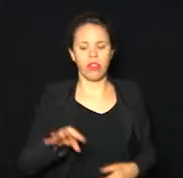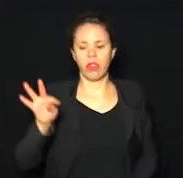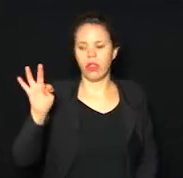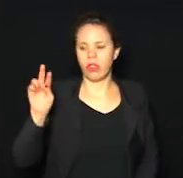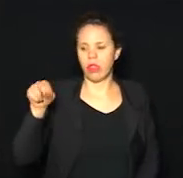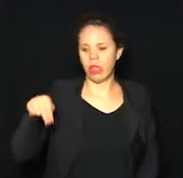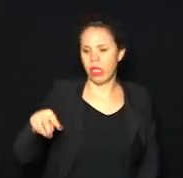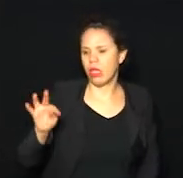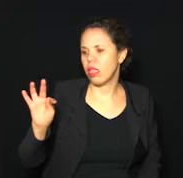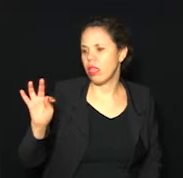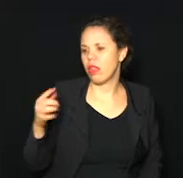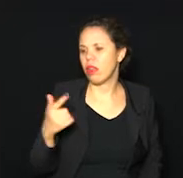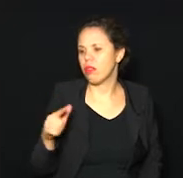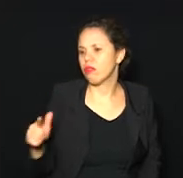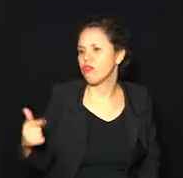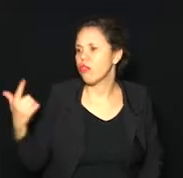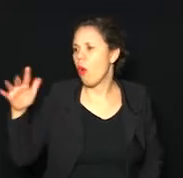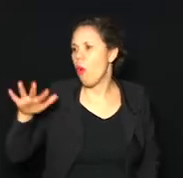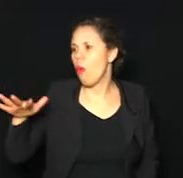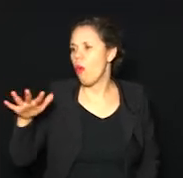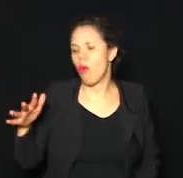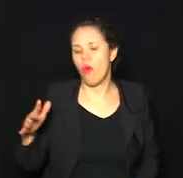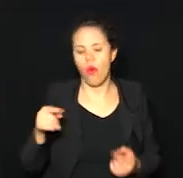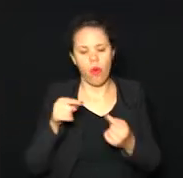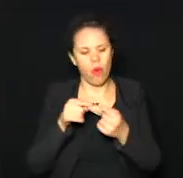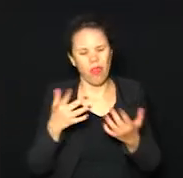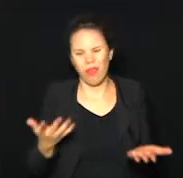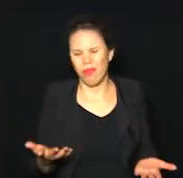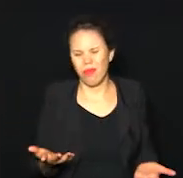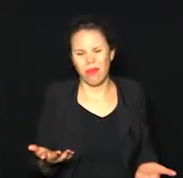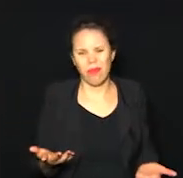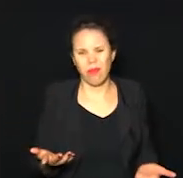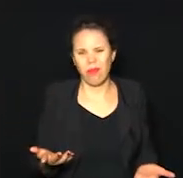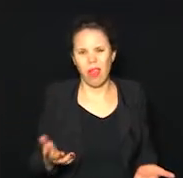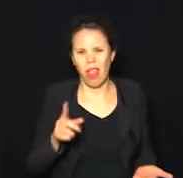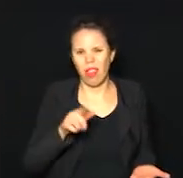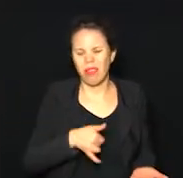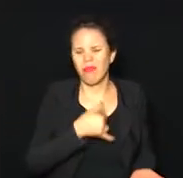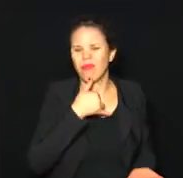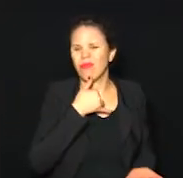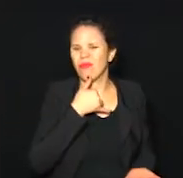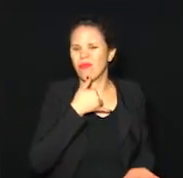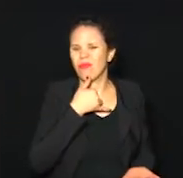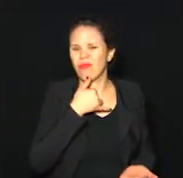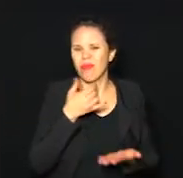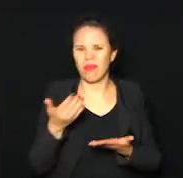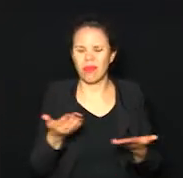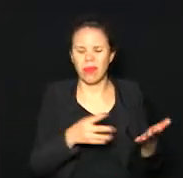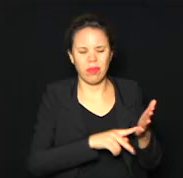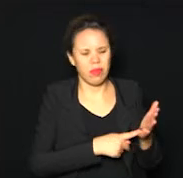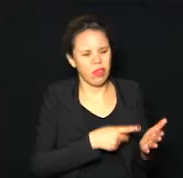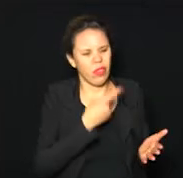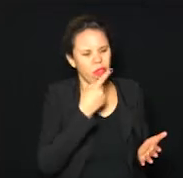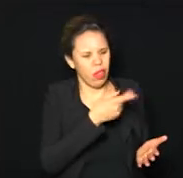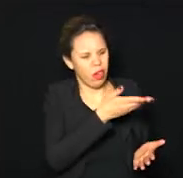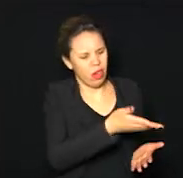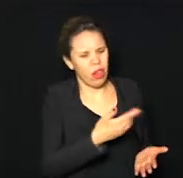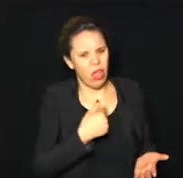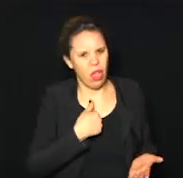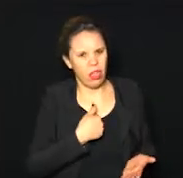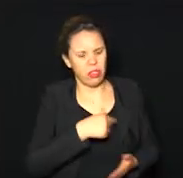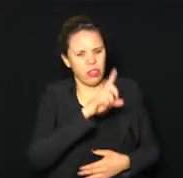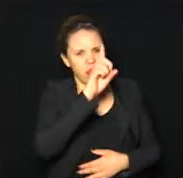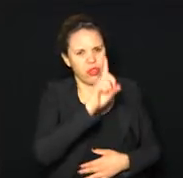tinha um avental impermeável. Então, isso é lamentável. A gente recebeu relatos no sindicato, eu como